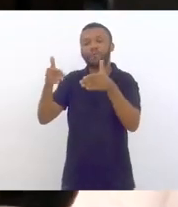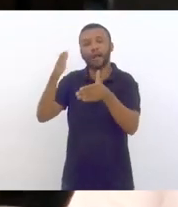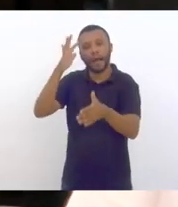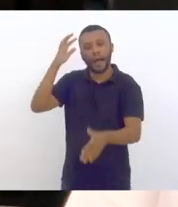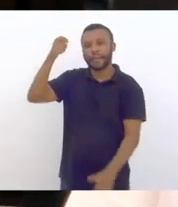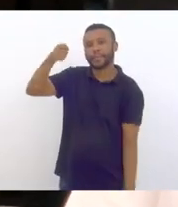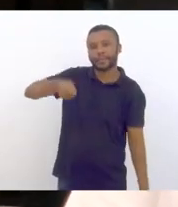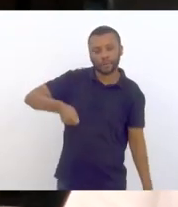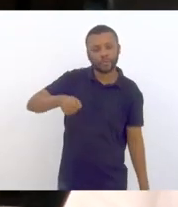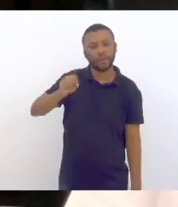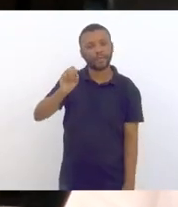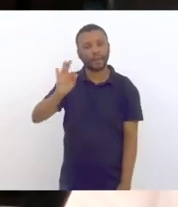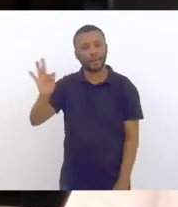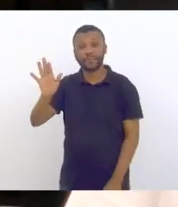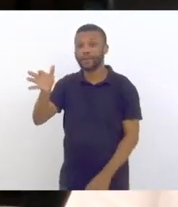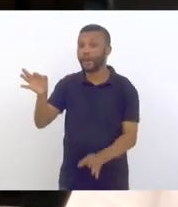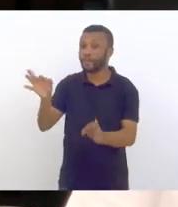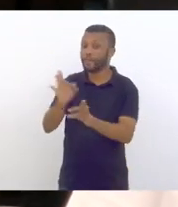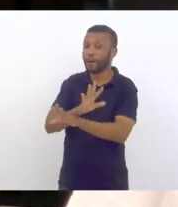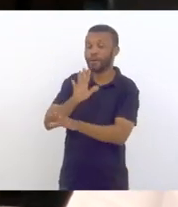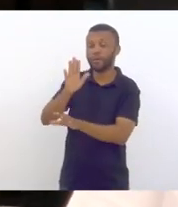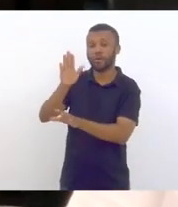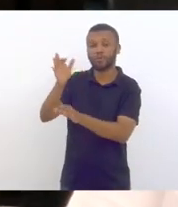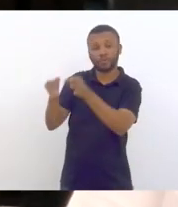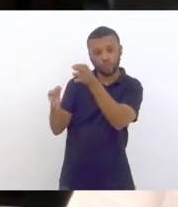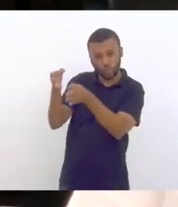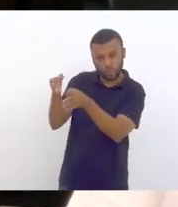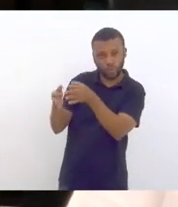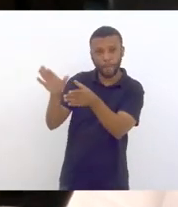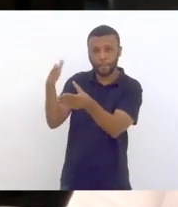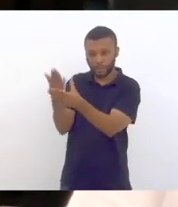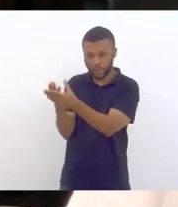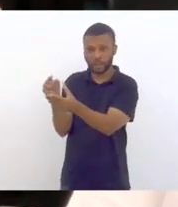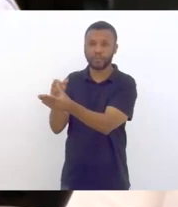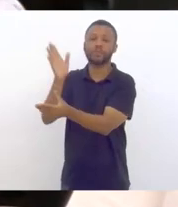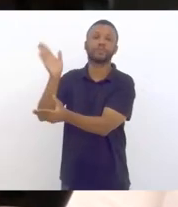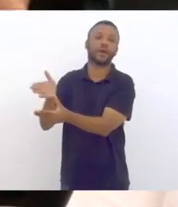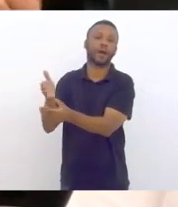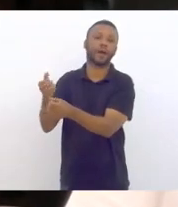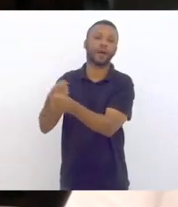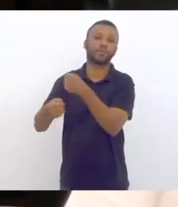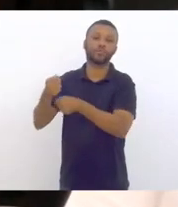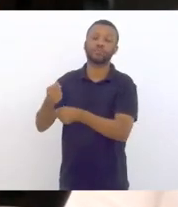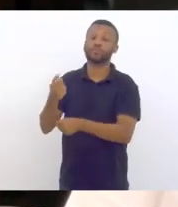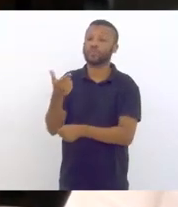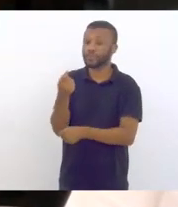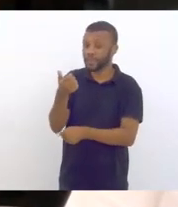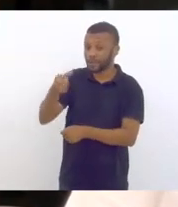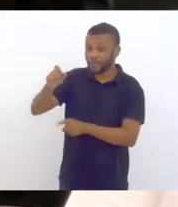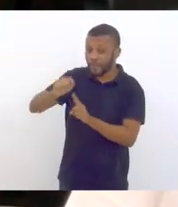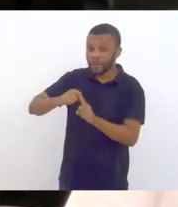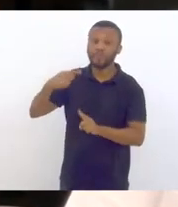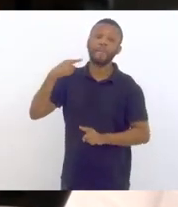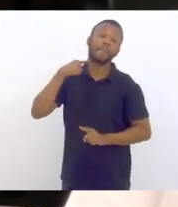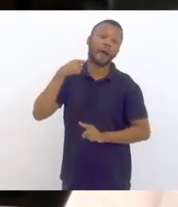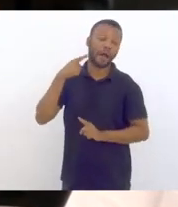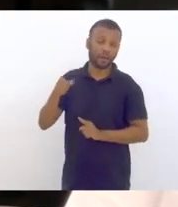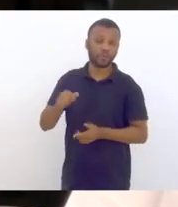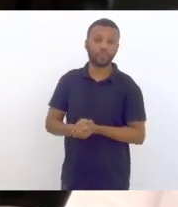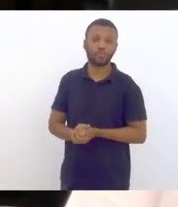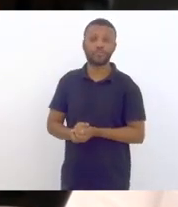que transitou em julgado em Maio de 19 relação à inclusão do Rio e o pagamento do passivo como também